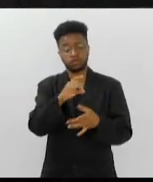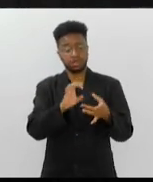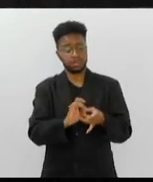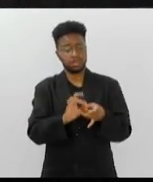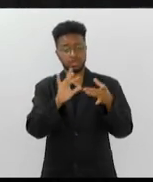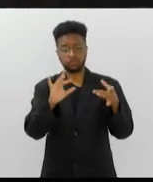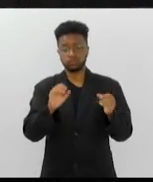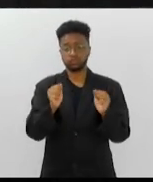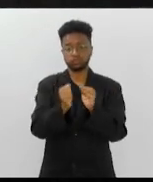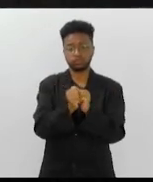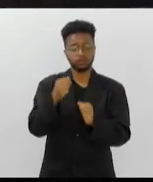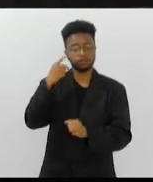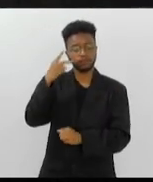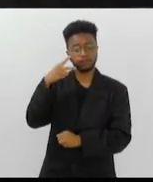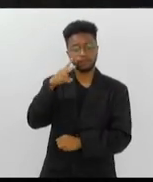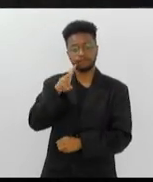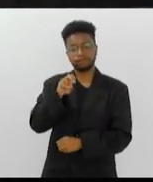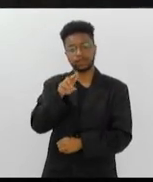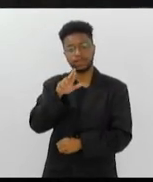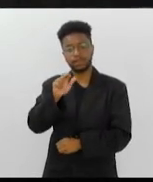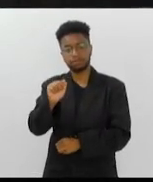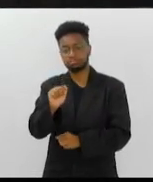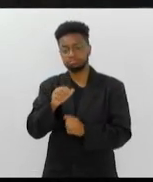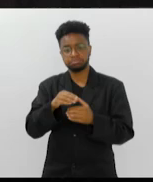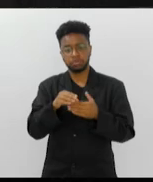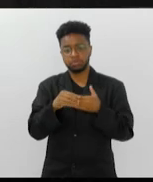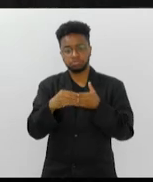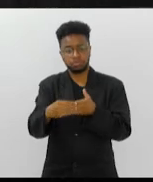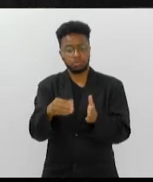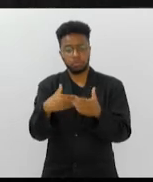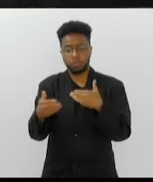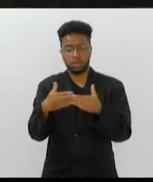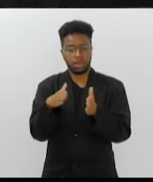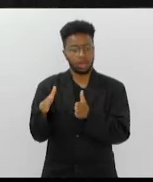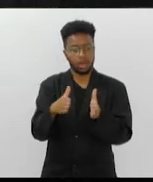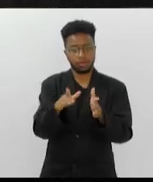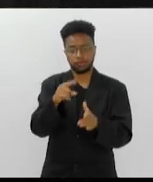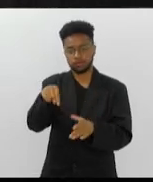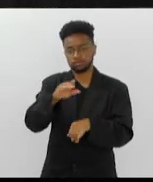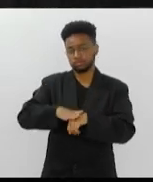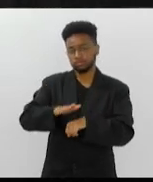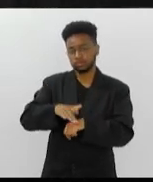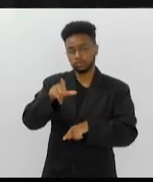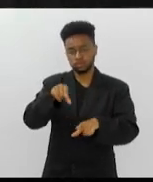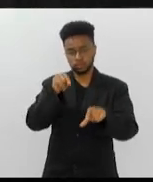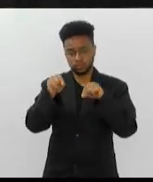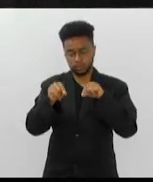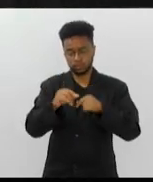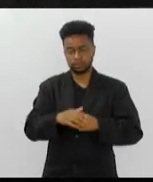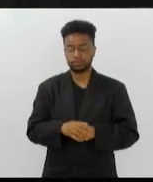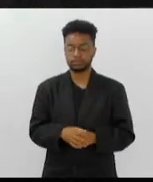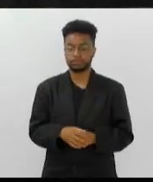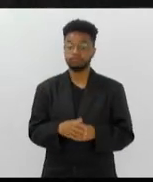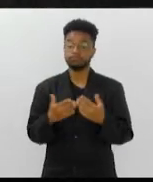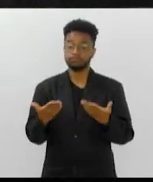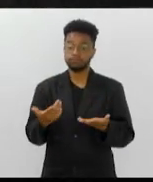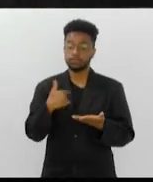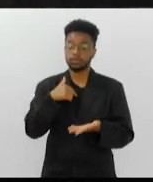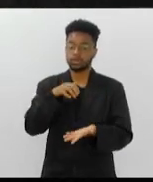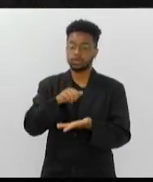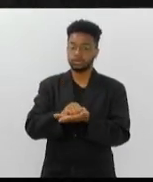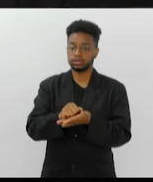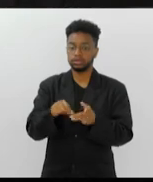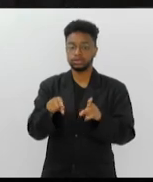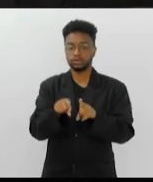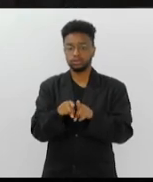a vereadora Vera Lins, seguir o caminho que achar conveniente. E nos liberou também. Devo deixar registrado